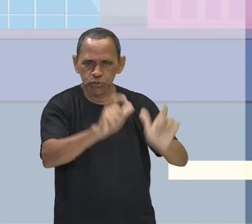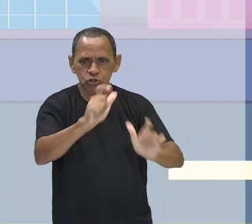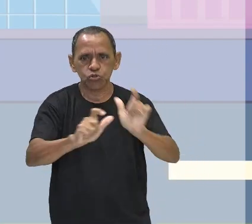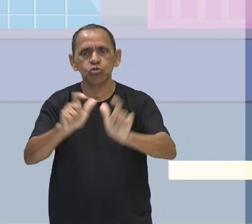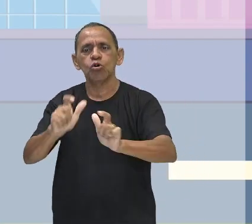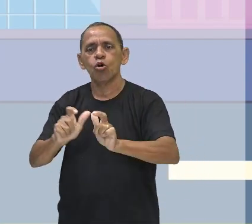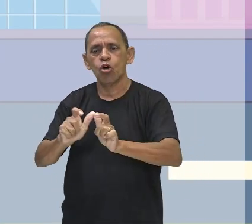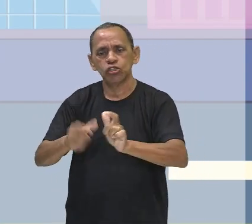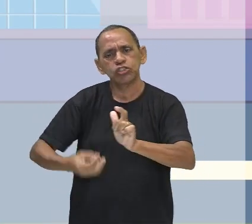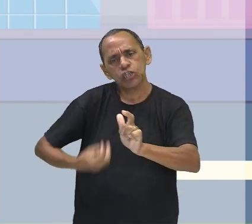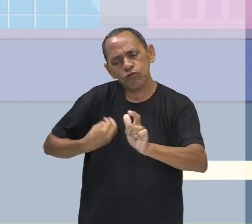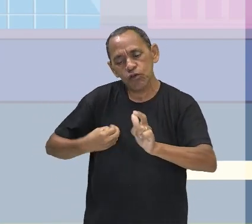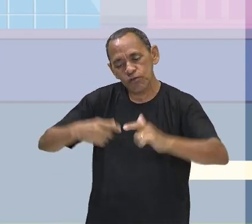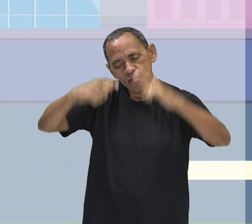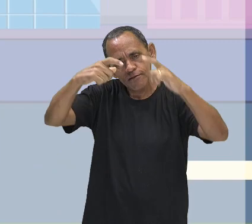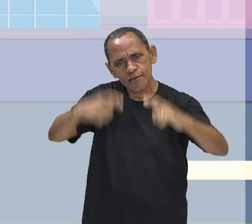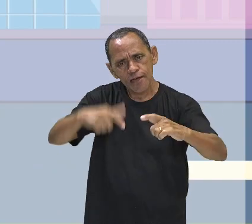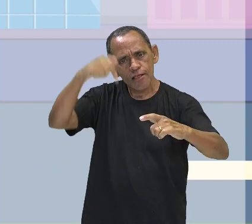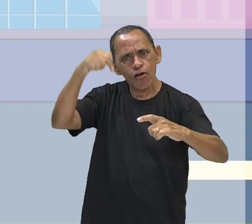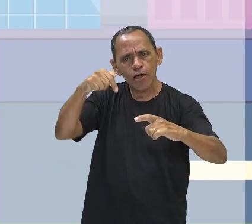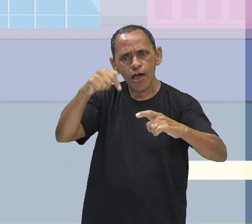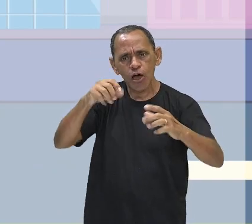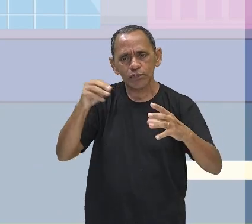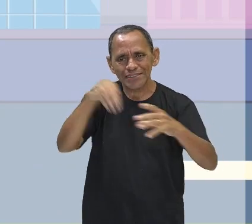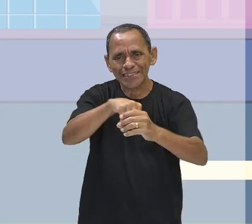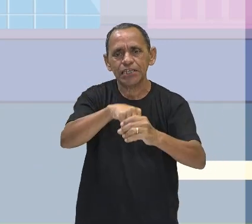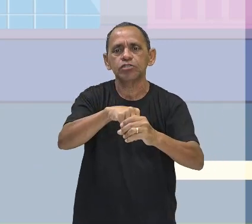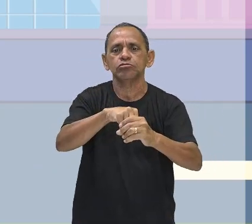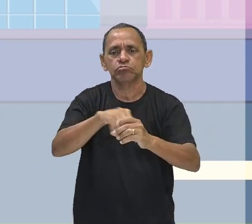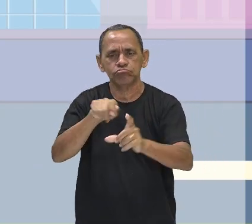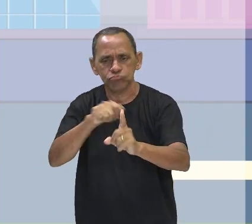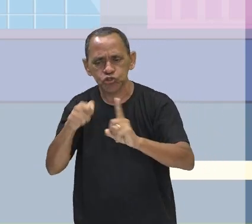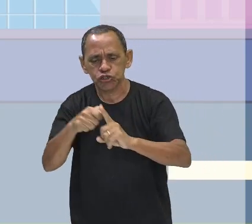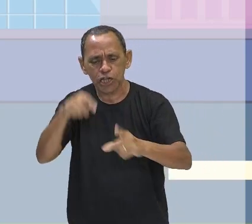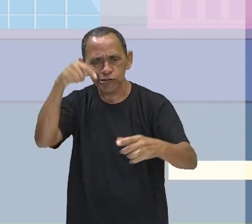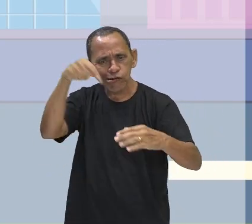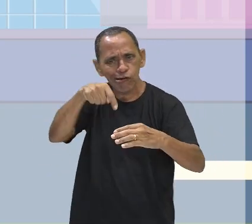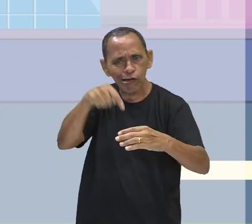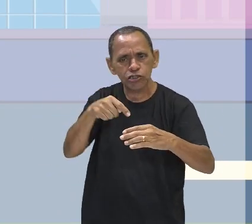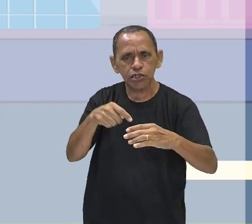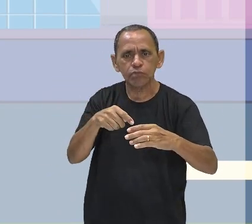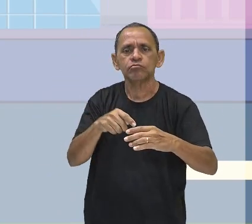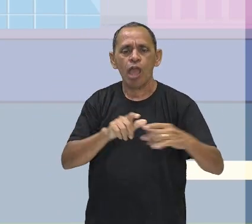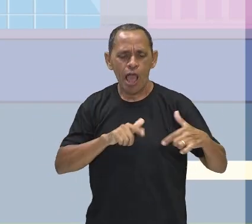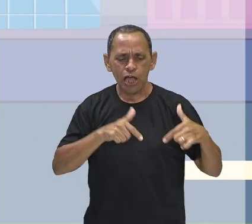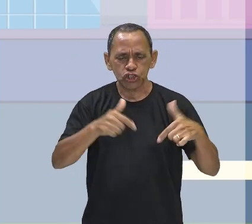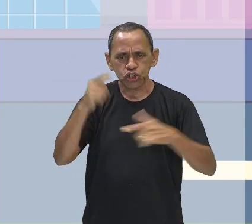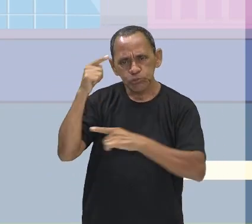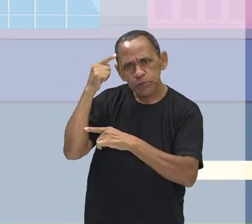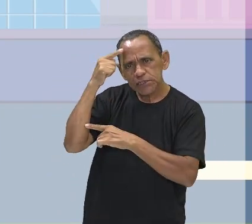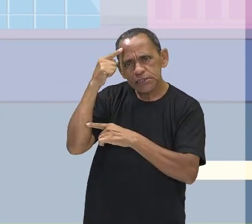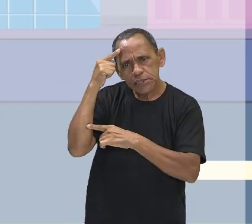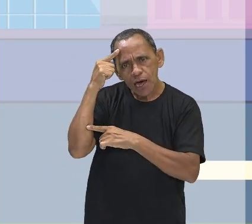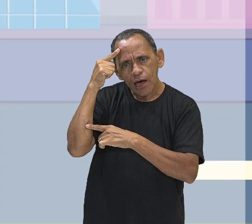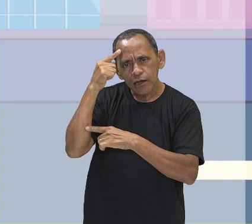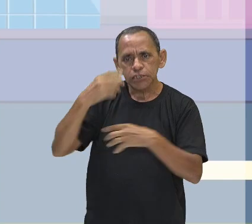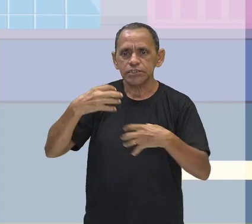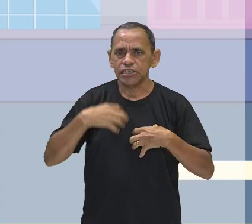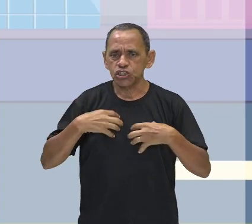que estão presentes naquela sociedade. São maneiras de agir, de pensar, de